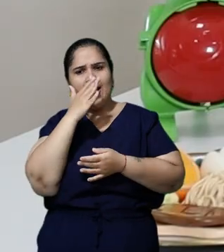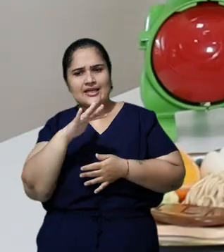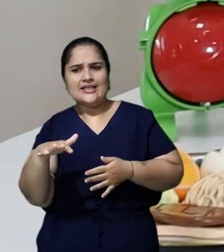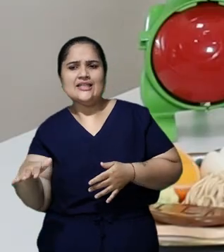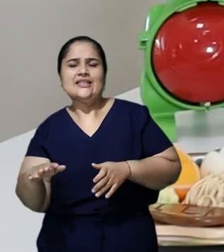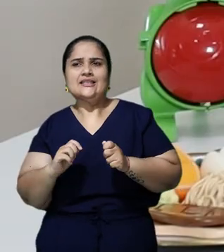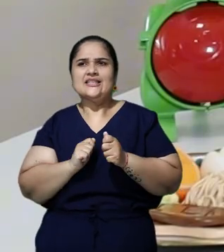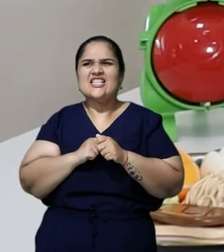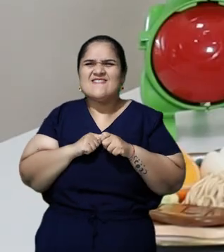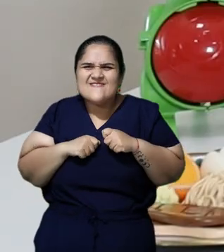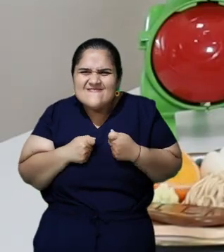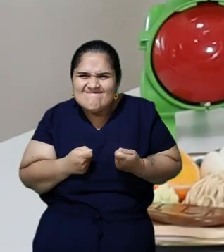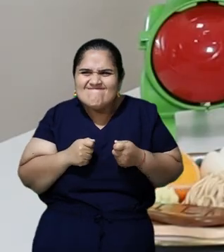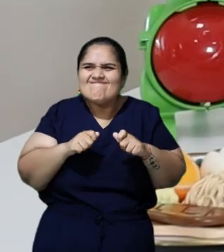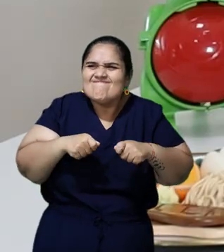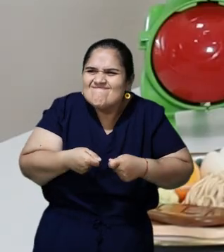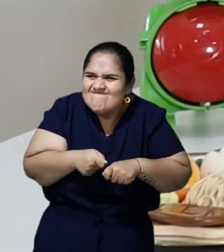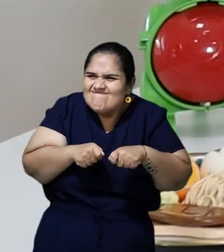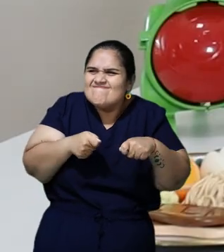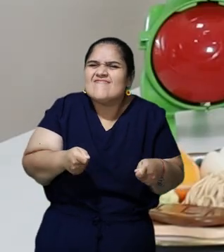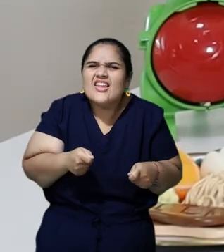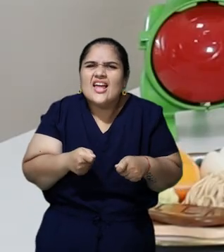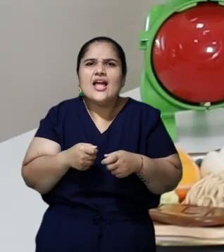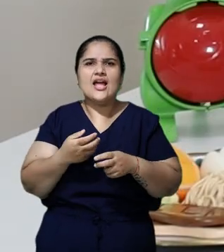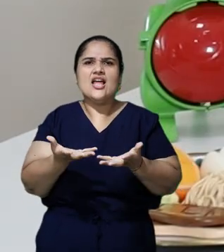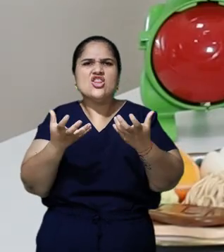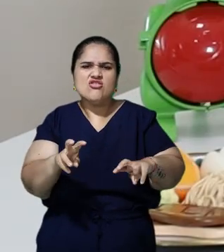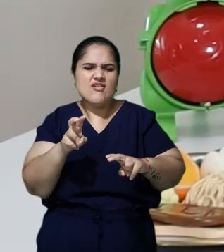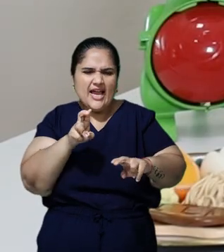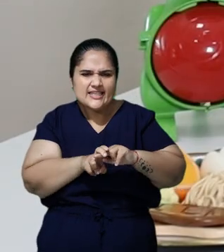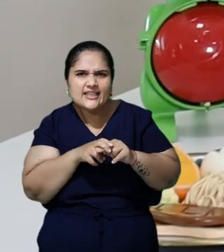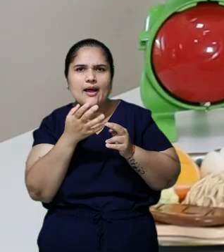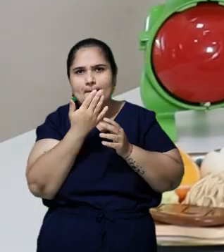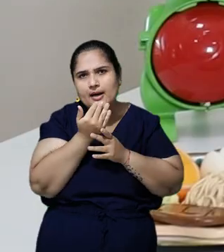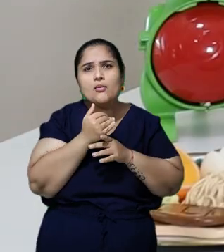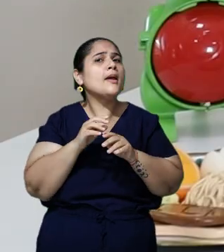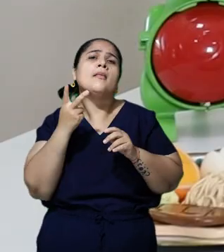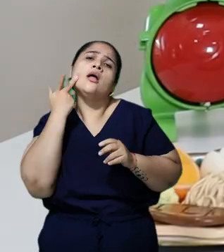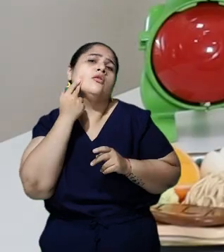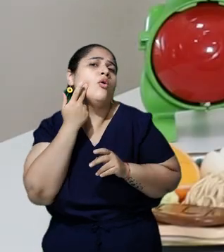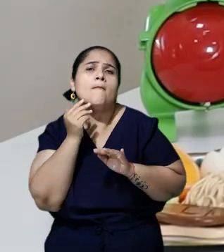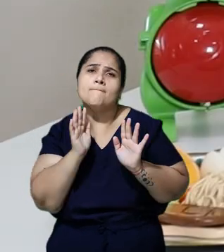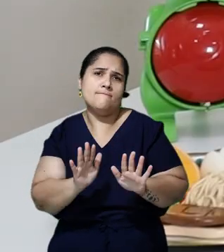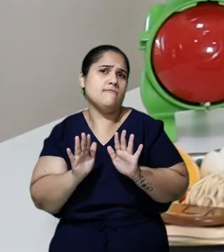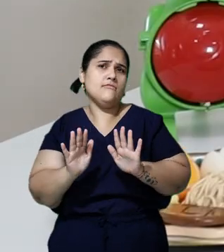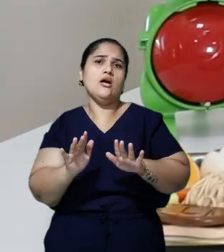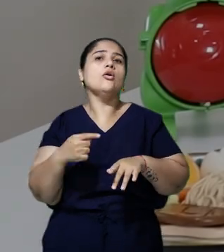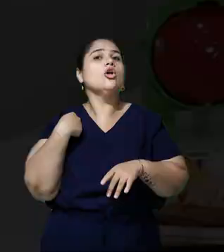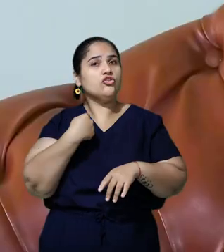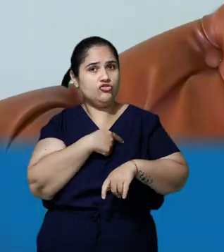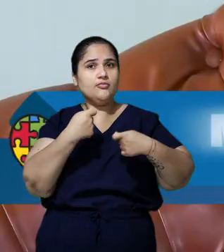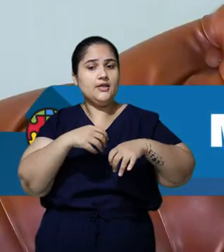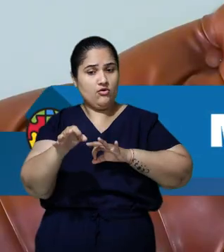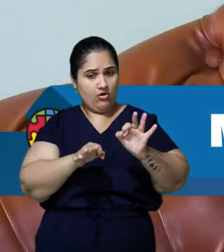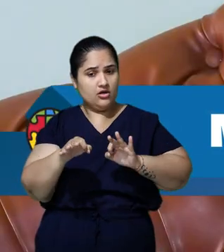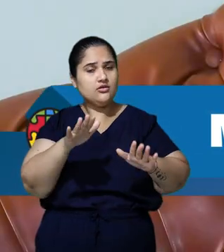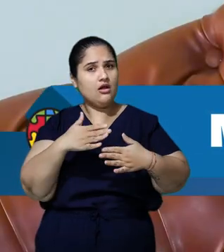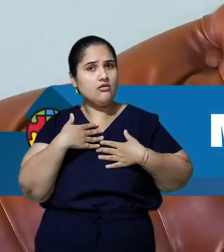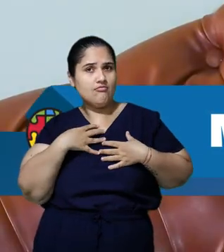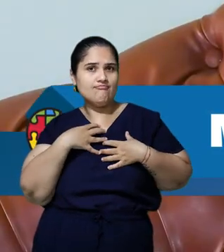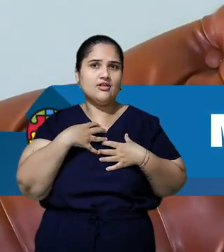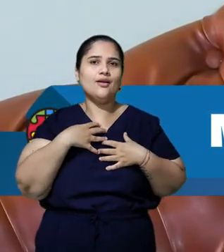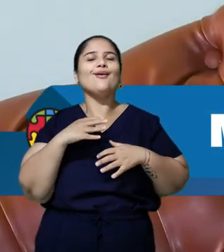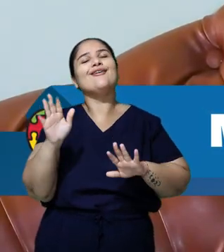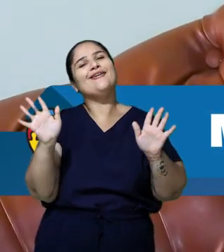não vai querer se manter na cadeira, mas faz parte e a gente precisa modelar esse comportamento. Olá, eu me